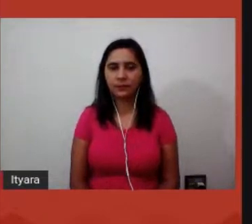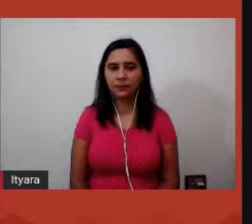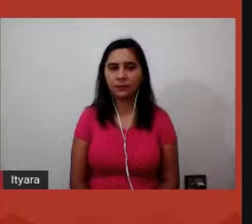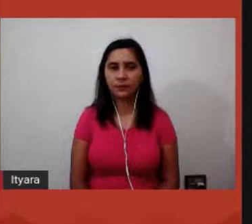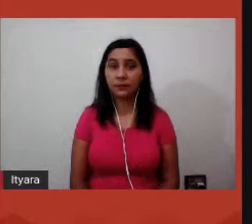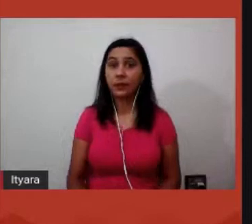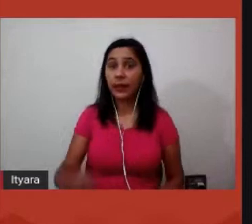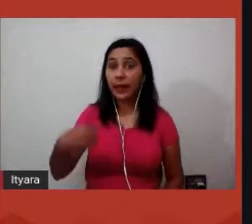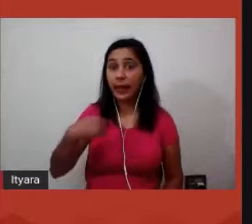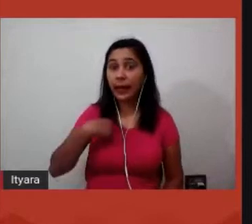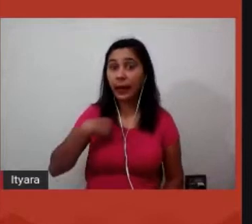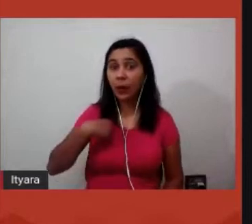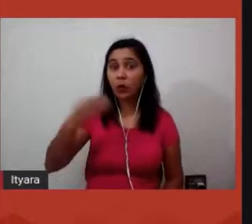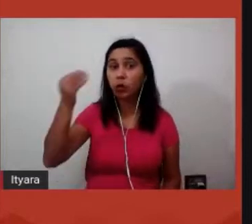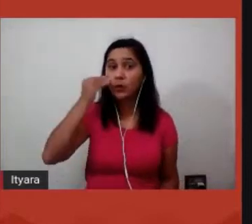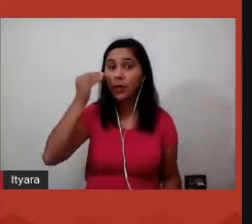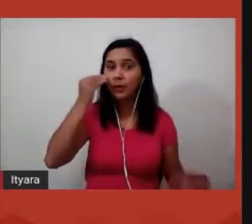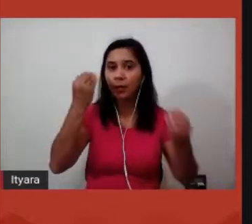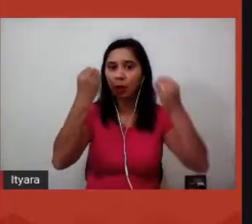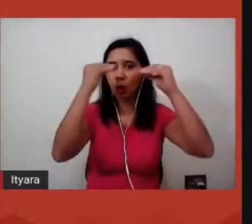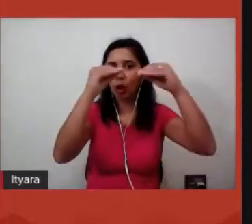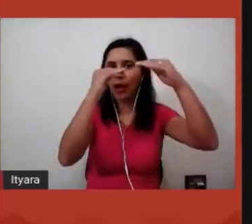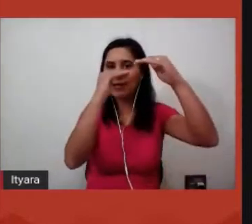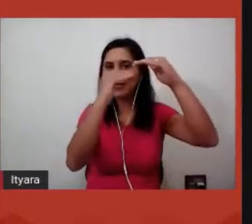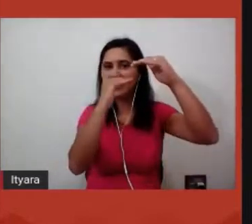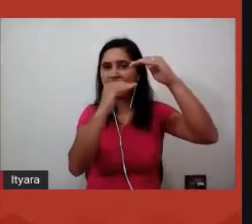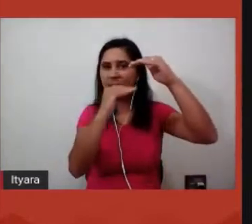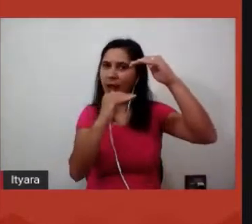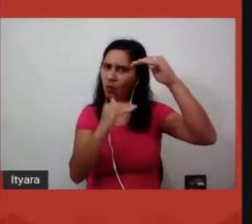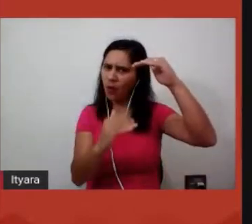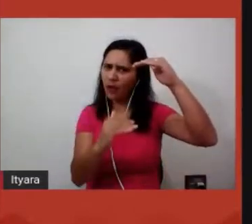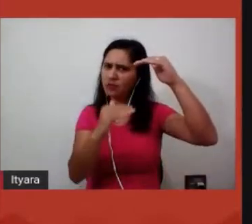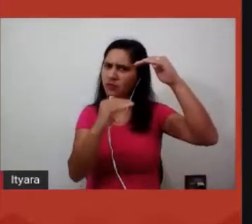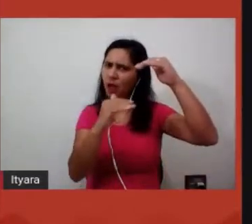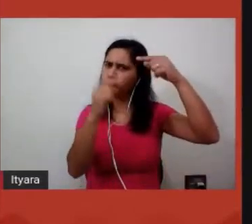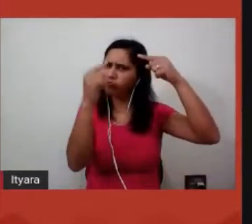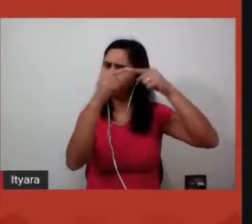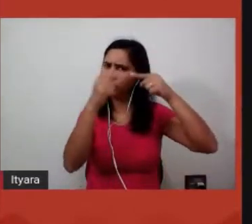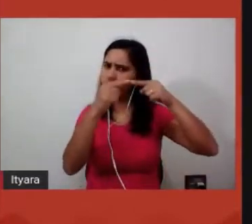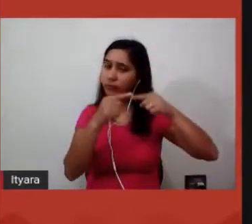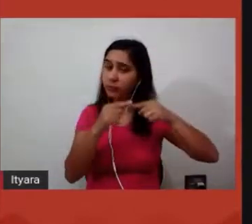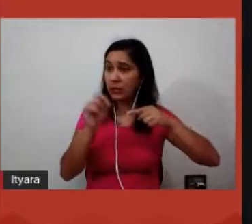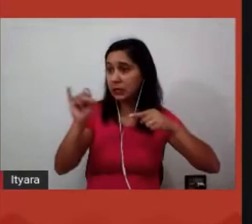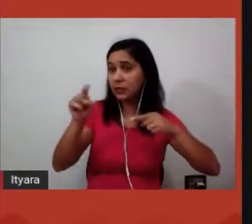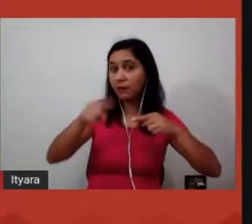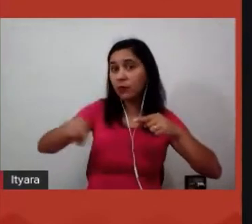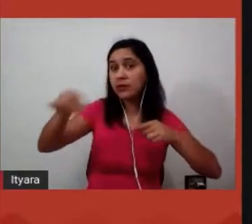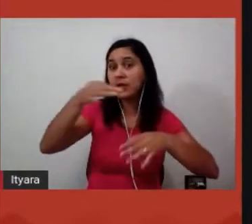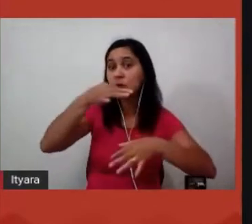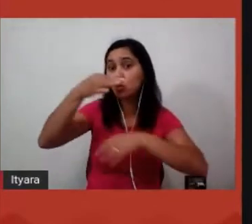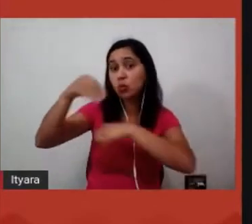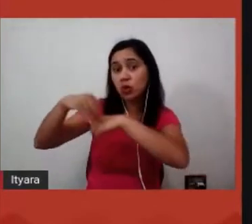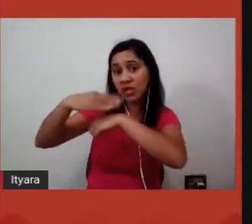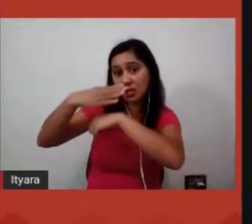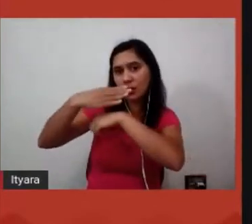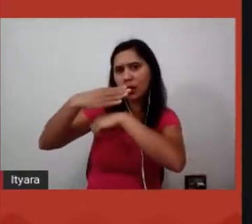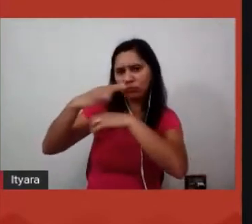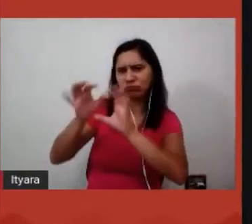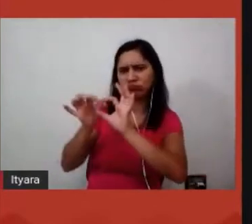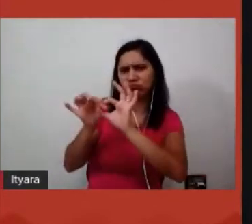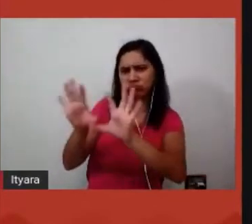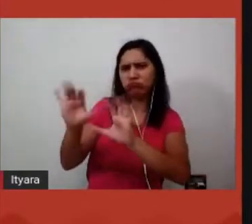Eu estou tentando colocar aqui numa sequência que me parece lógica. Se vocês tiverem alguma sugestão, fiquem